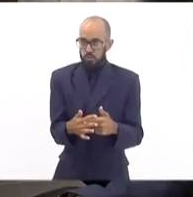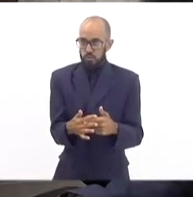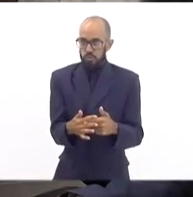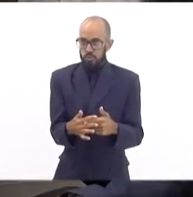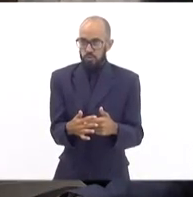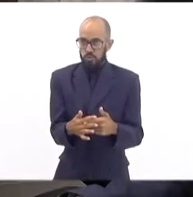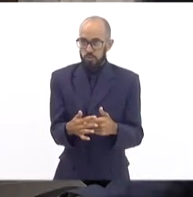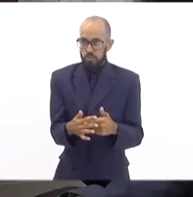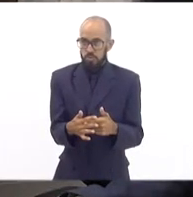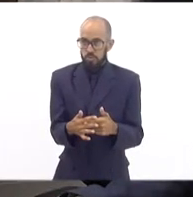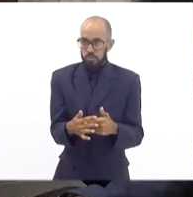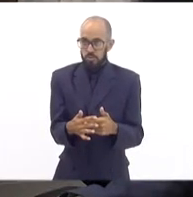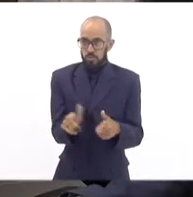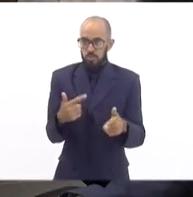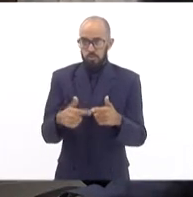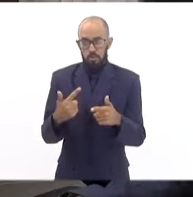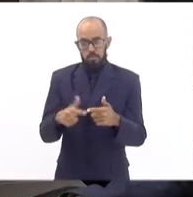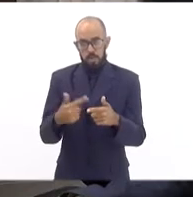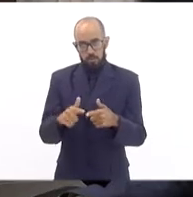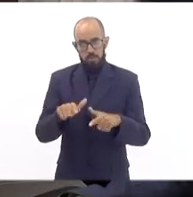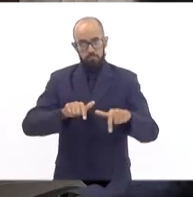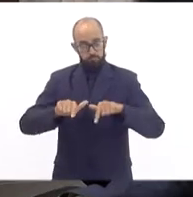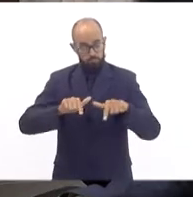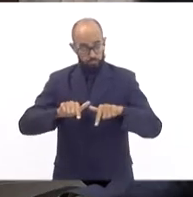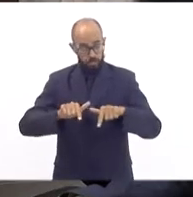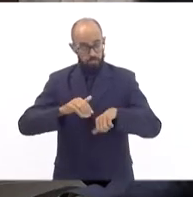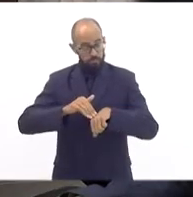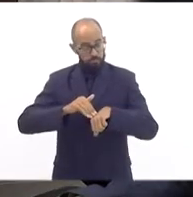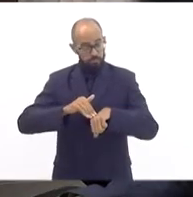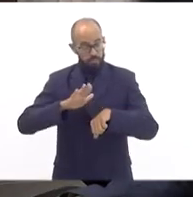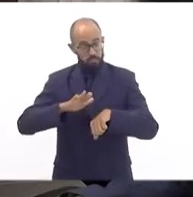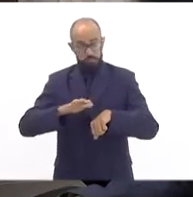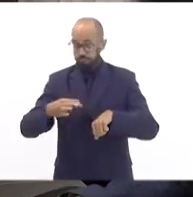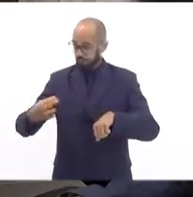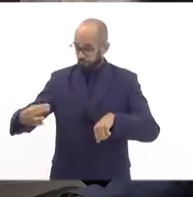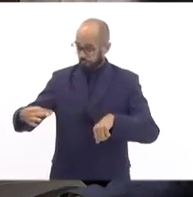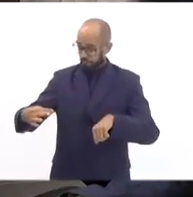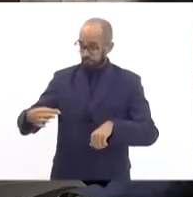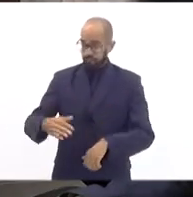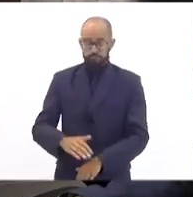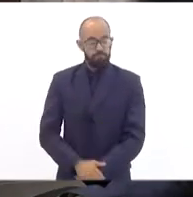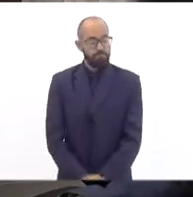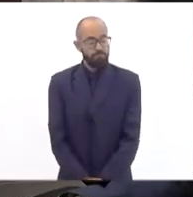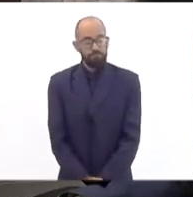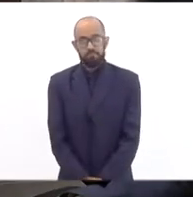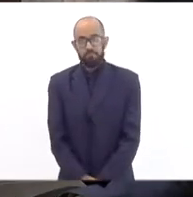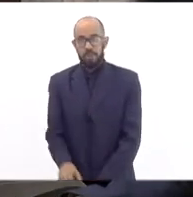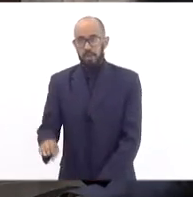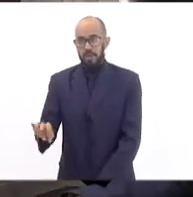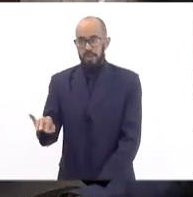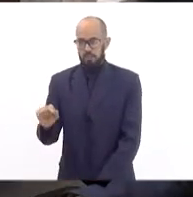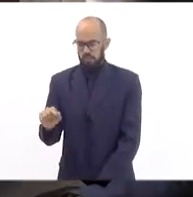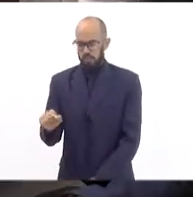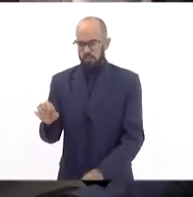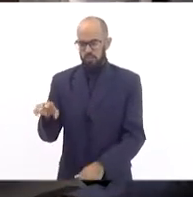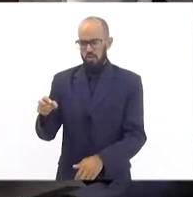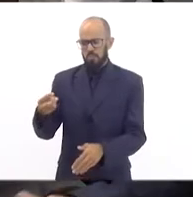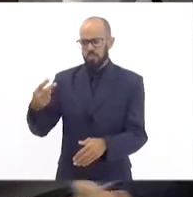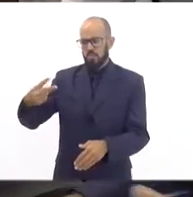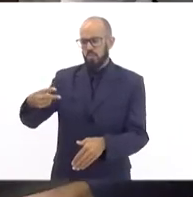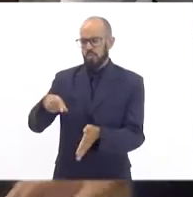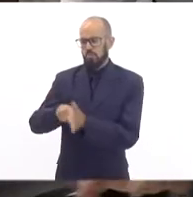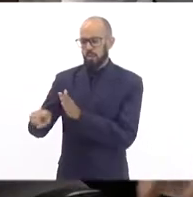o desemprego aumentou. Correto. Perfeitamente, senhora Kátia. Eu só queria mais uma segunda